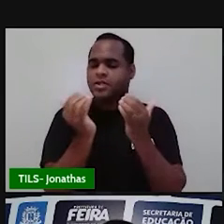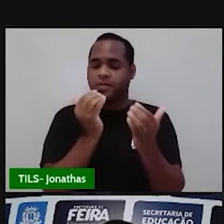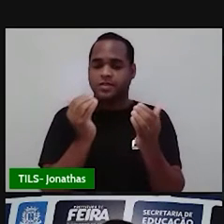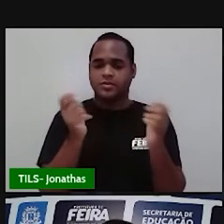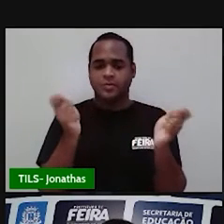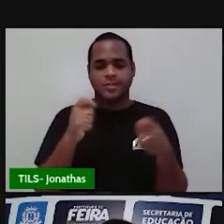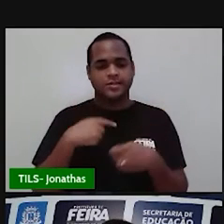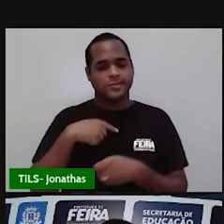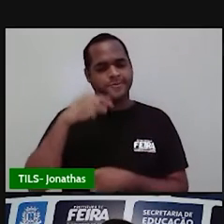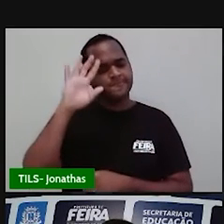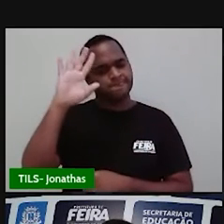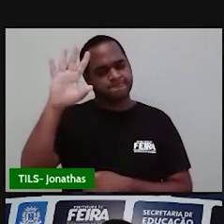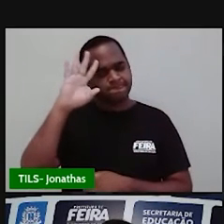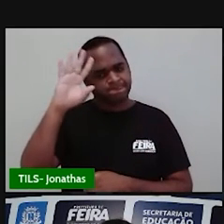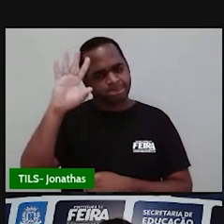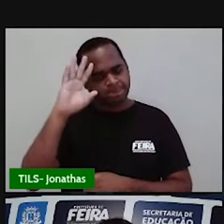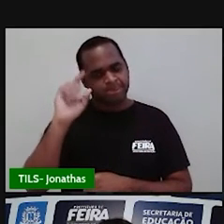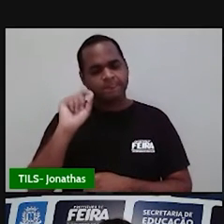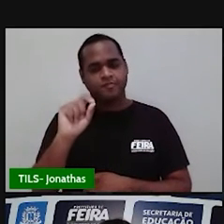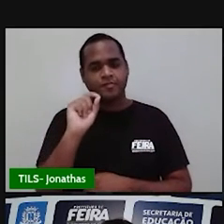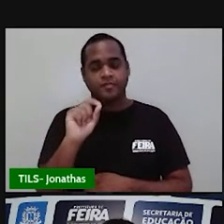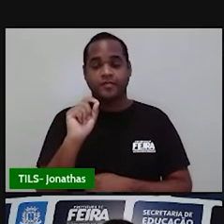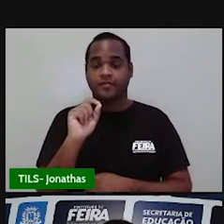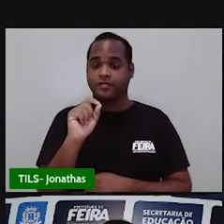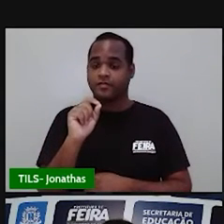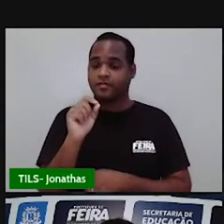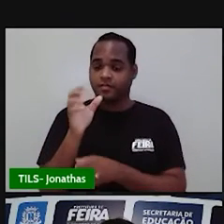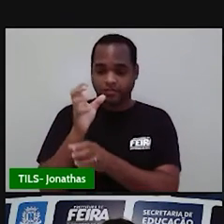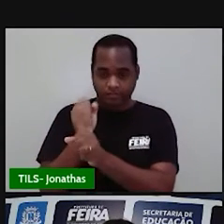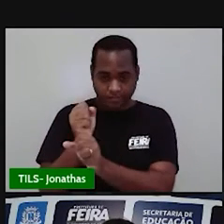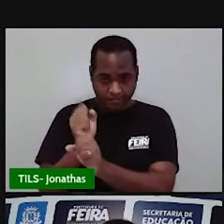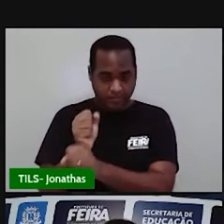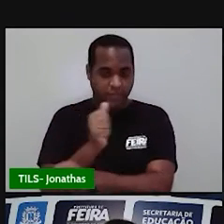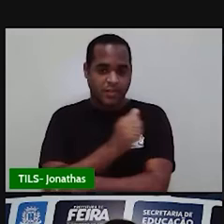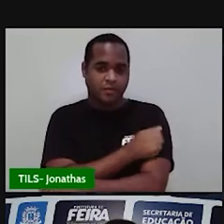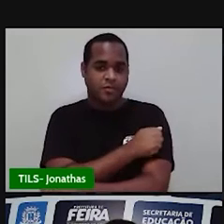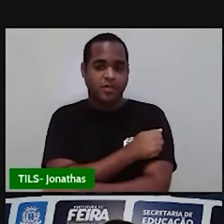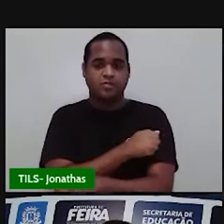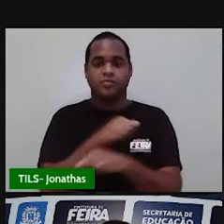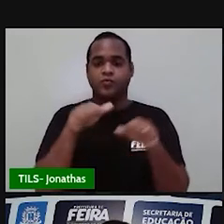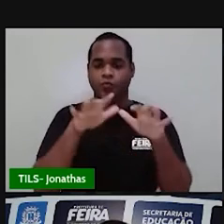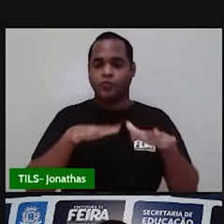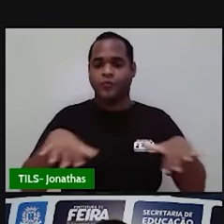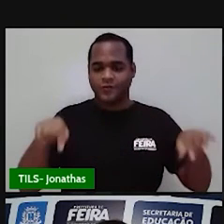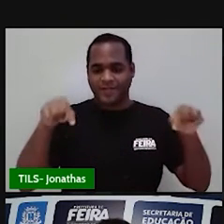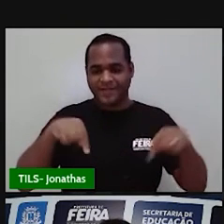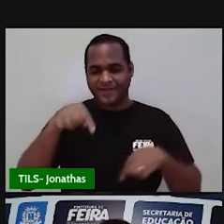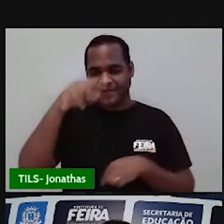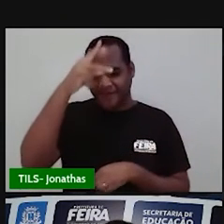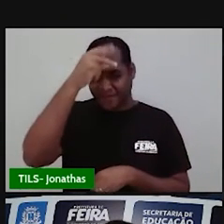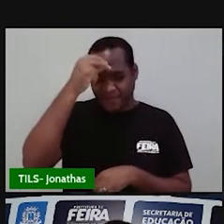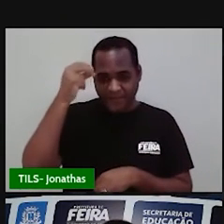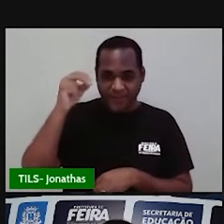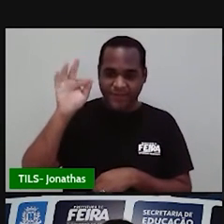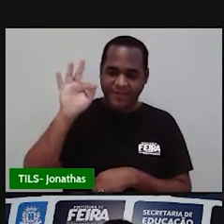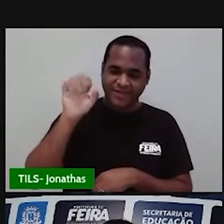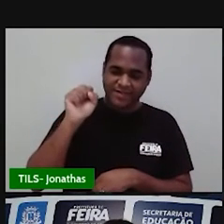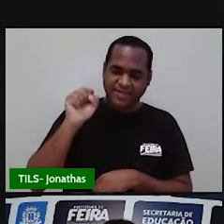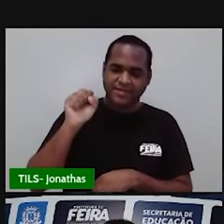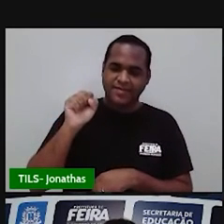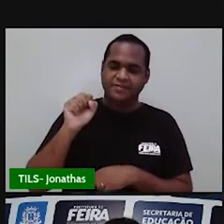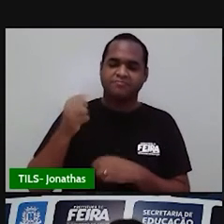gente pensar aqui, né? A quantidade de alunos da rede municipal de ensino de Feira de